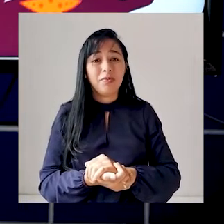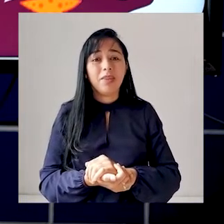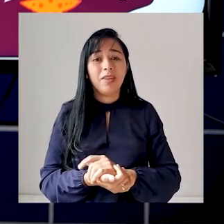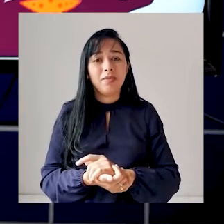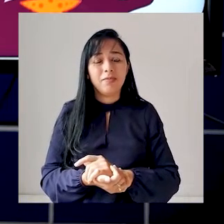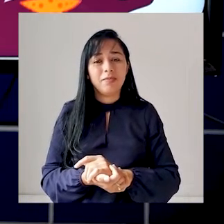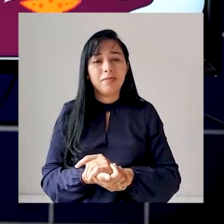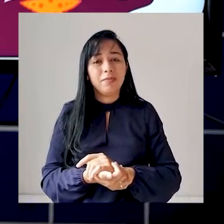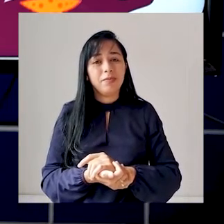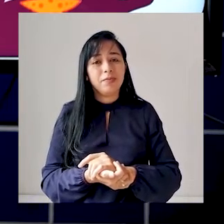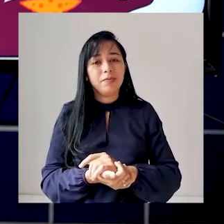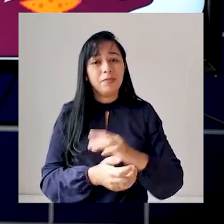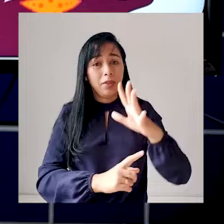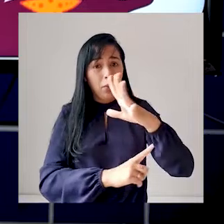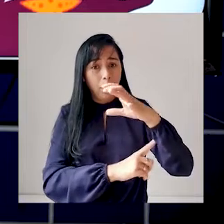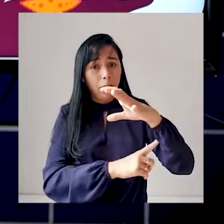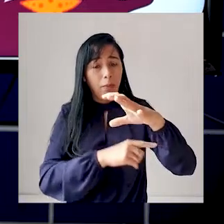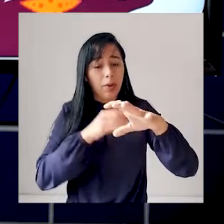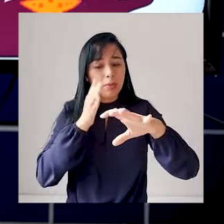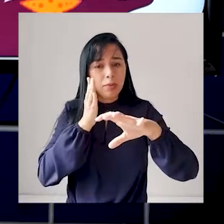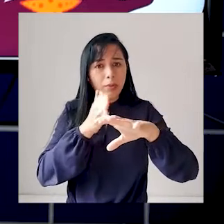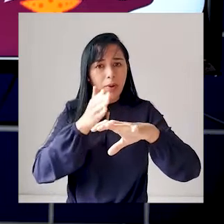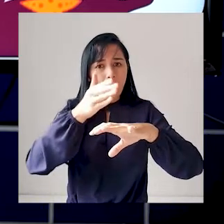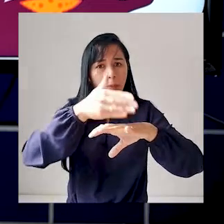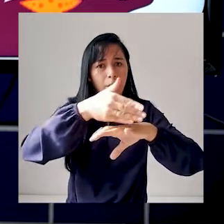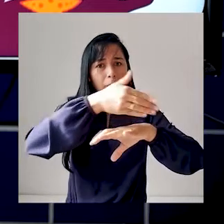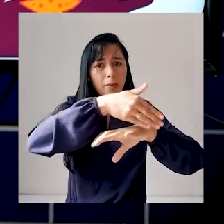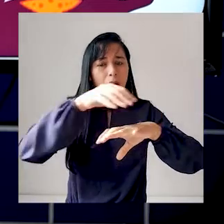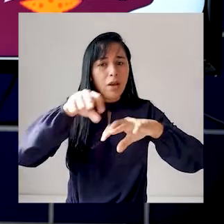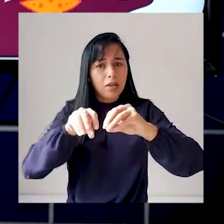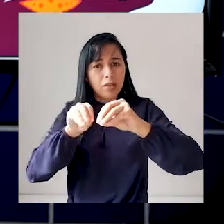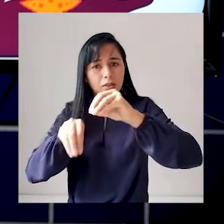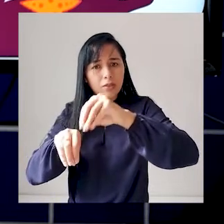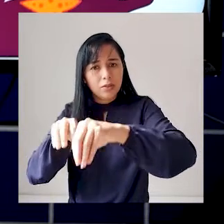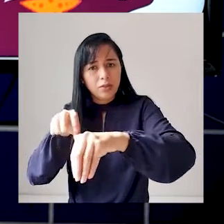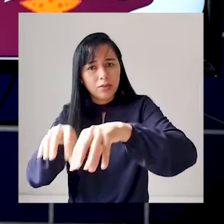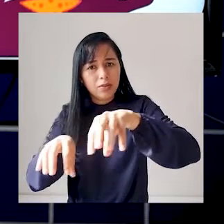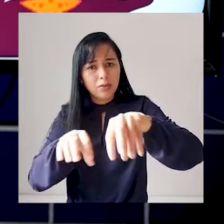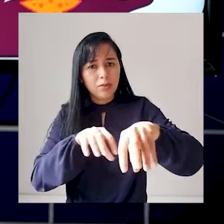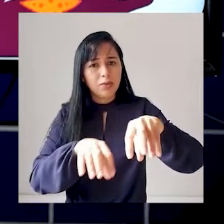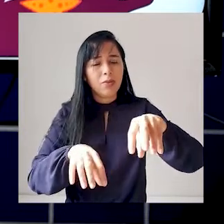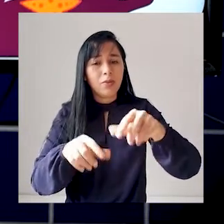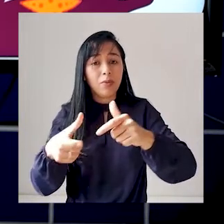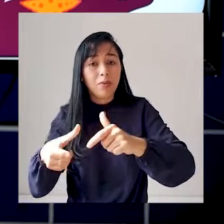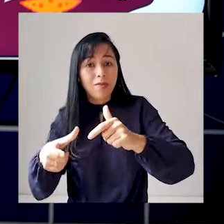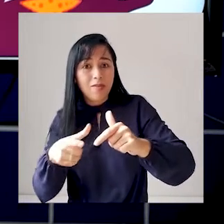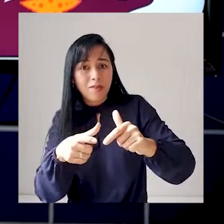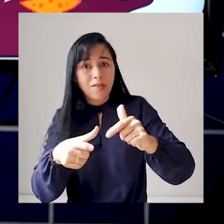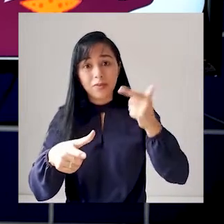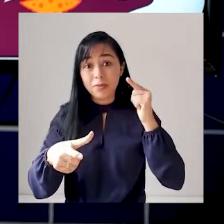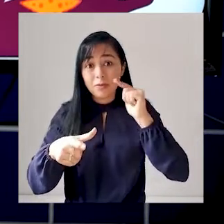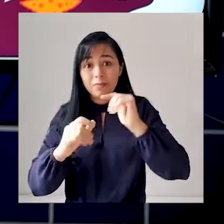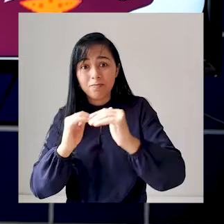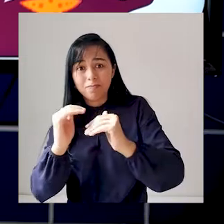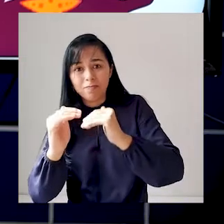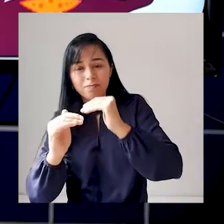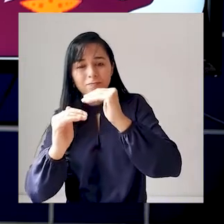vários pedaços, em um ambiente que seja propício para seu desenvolvimento, podem